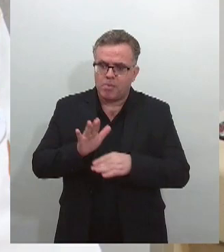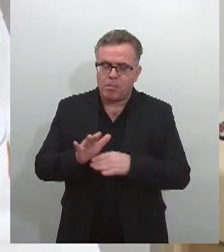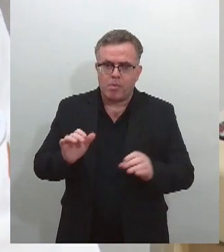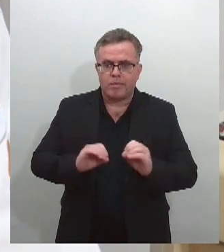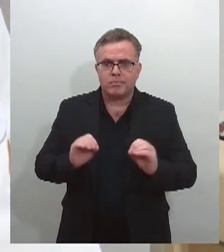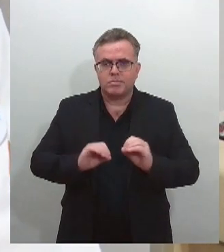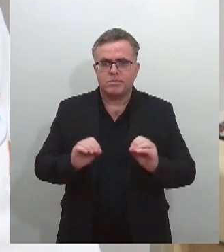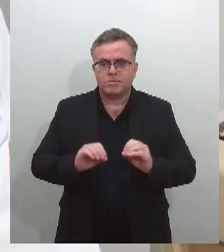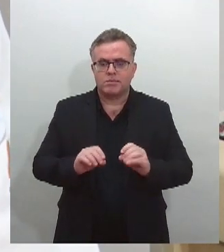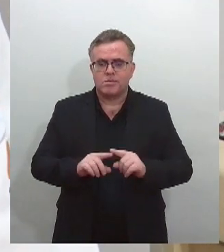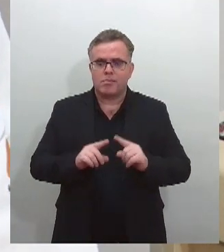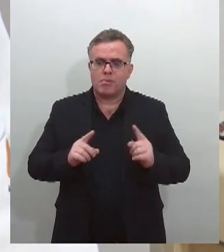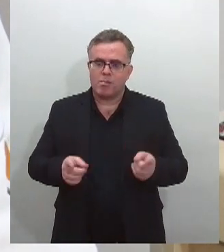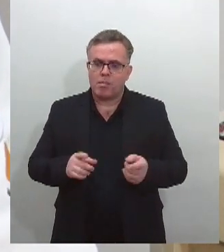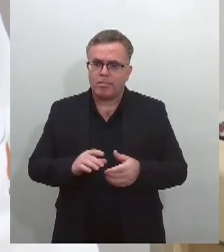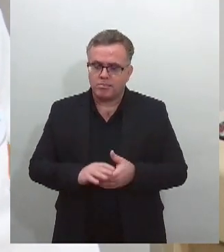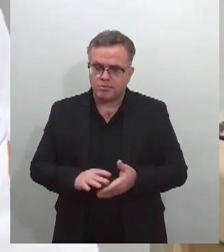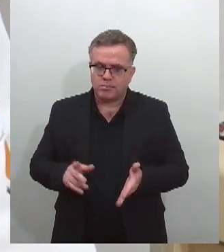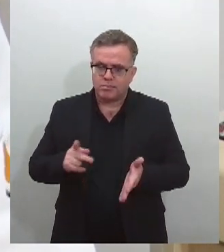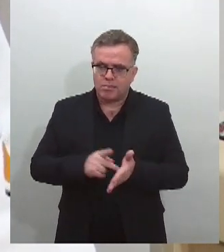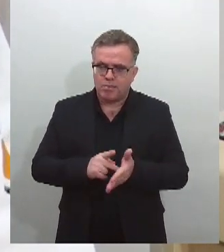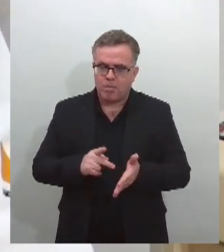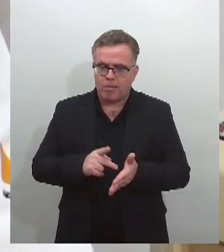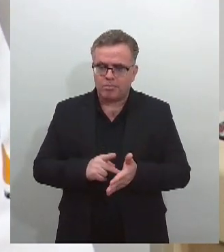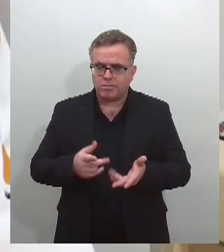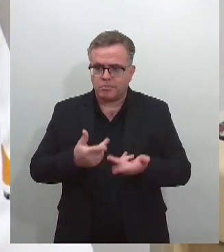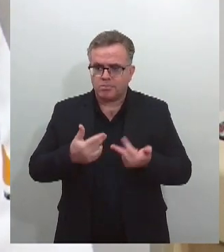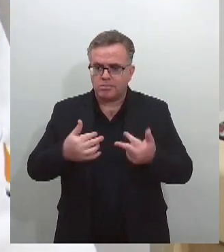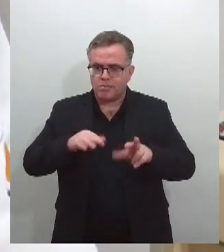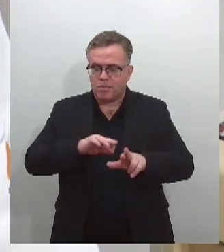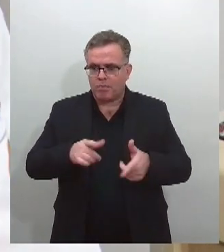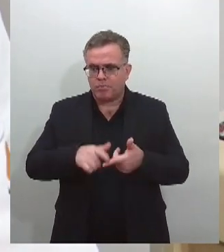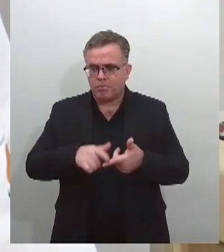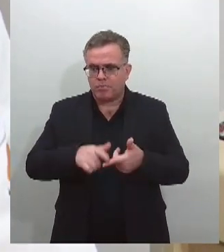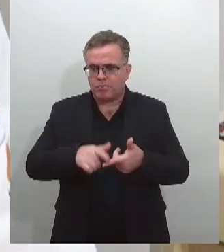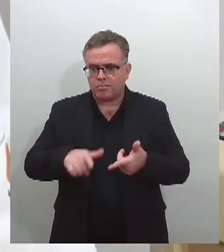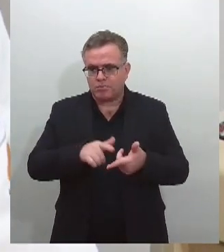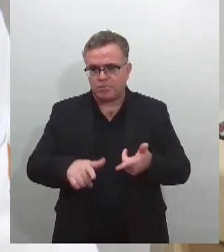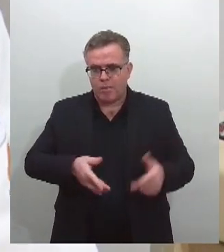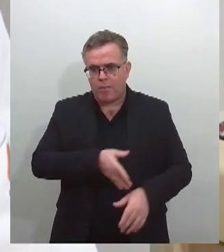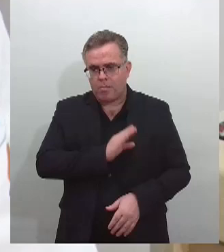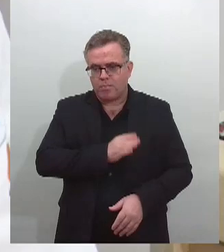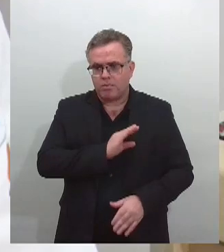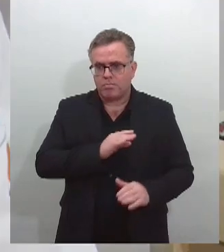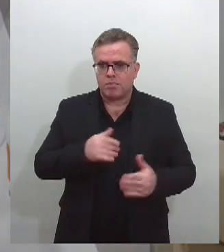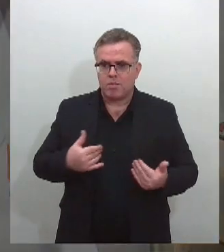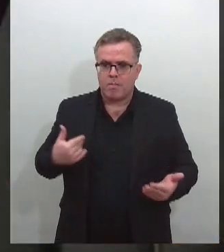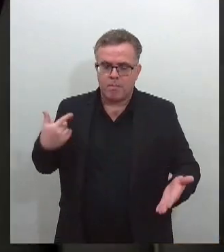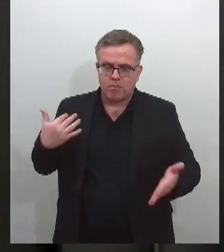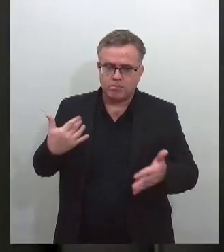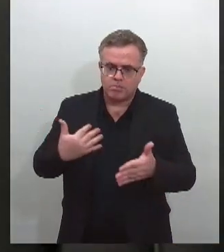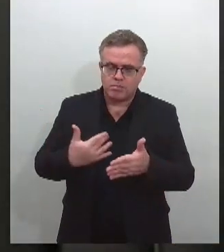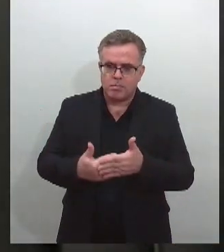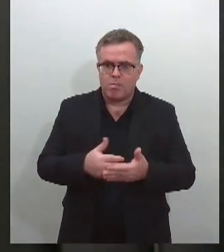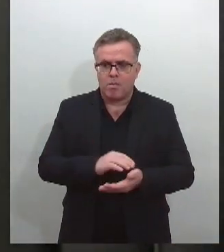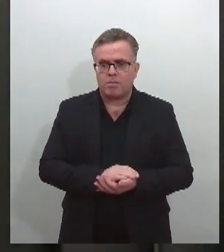contrário, na verdade, pode gerar efeitos adversos e problemas cardiovasculares ao longo do tempo.